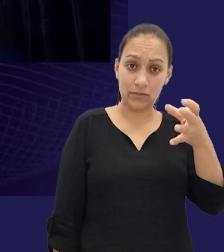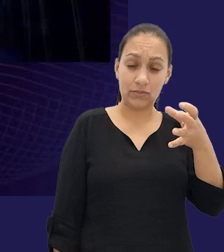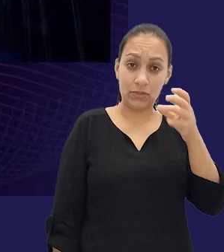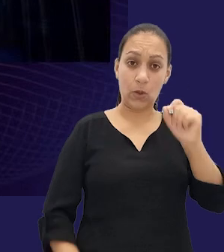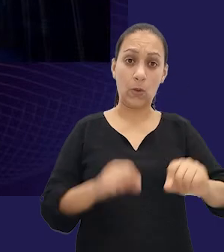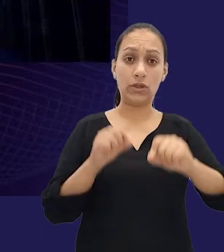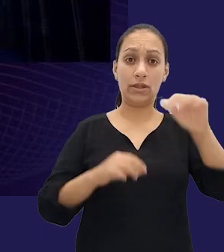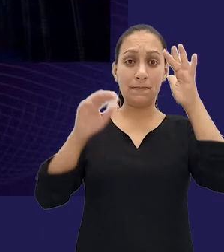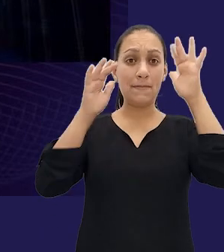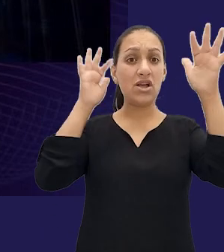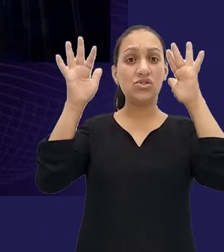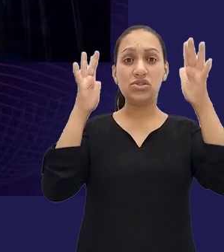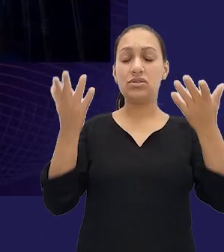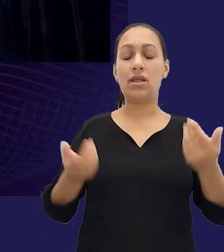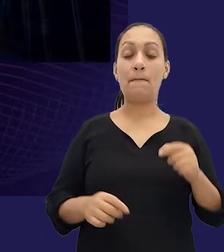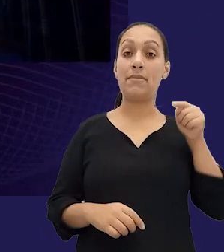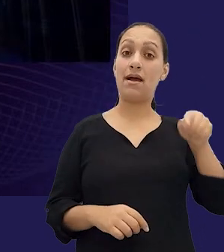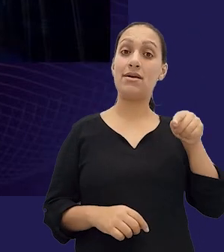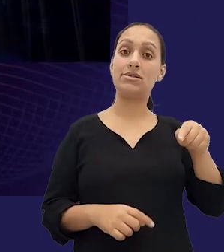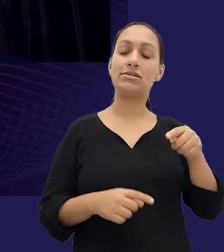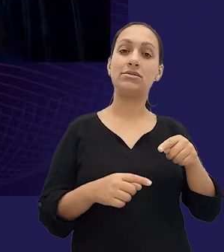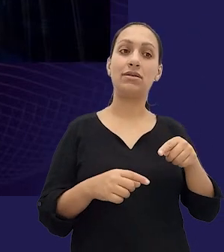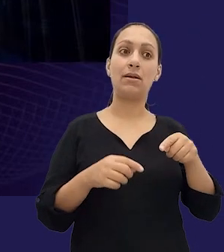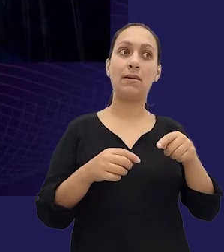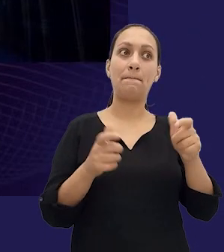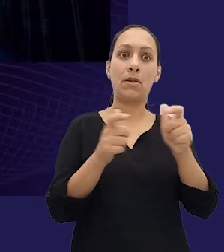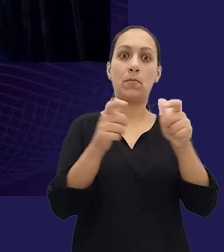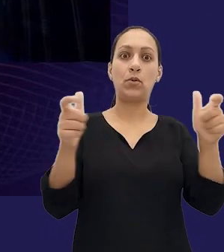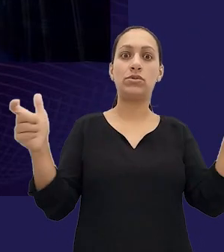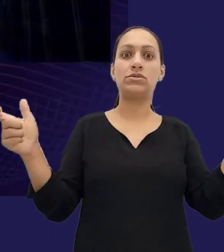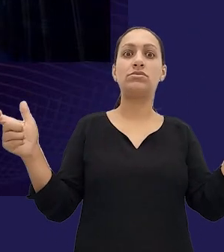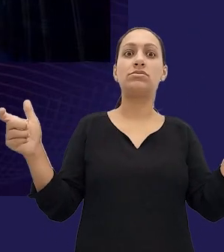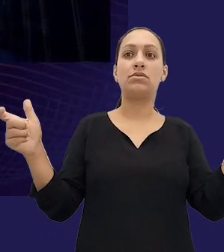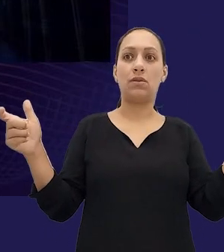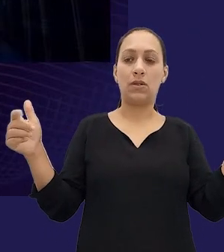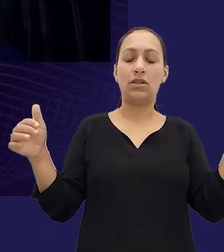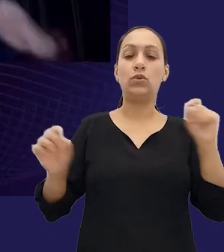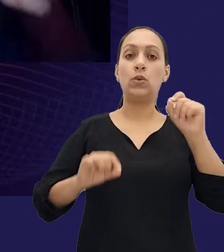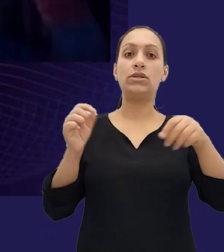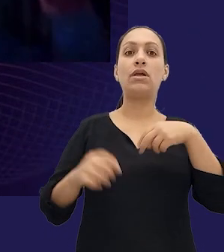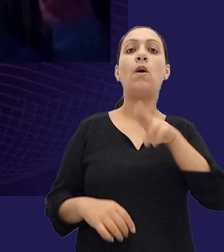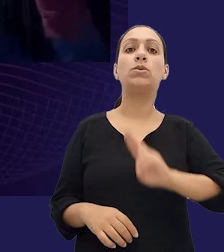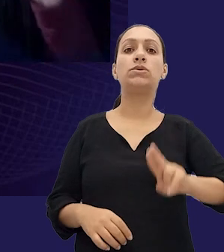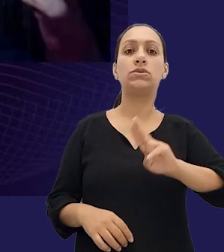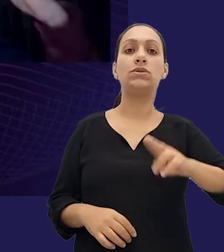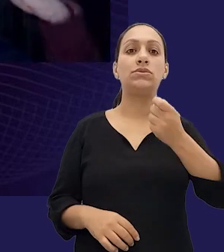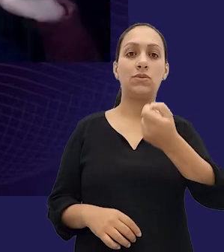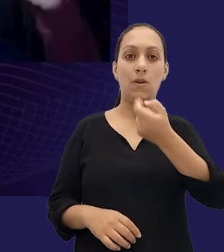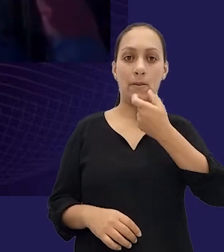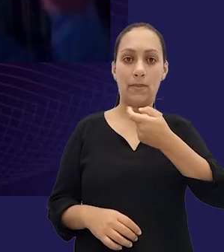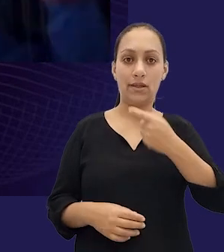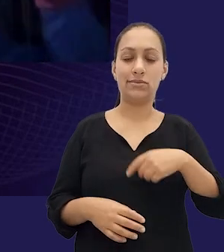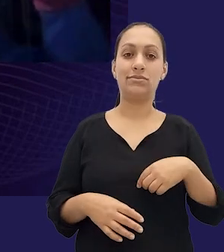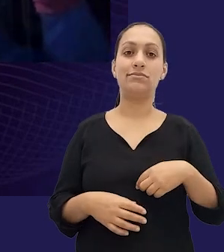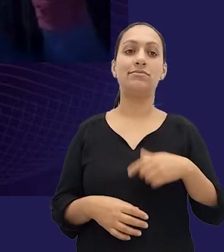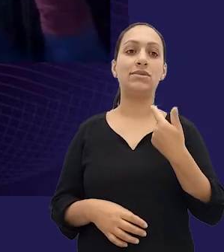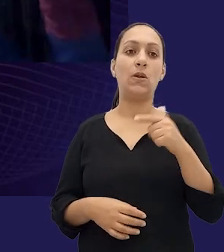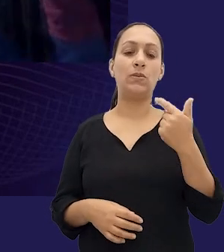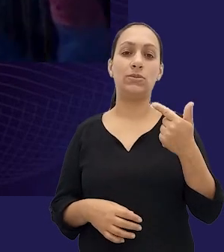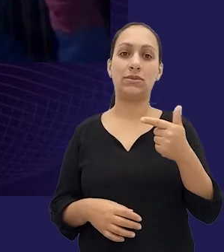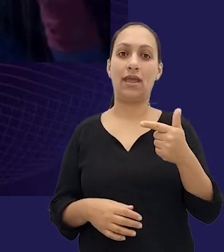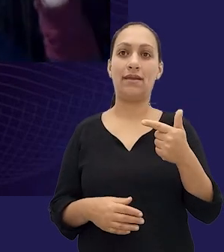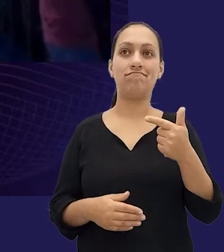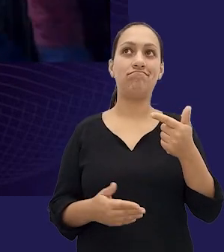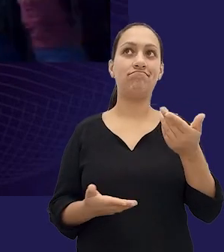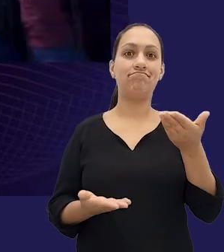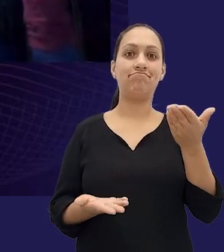se imagina para essa proporção com a qual se está usando o antimicrobiano. Então, não existe uma